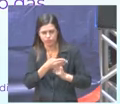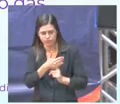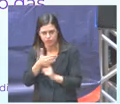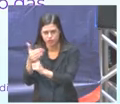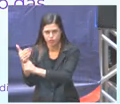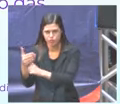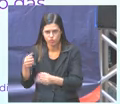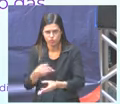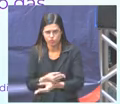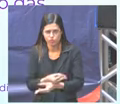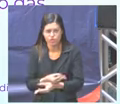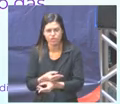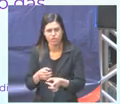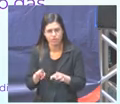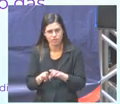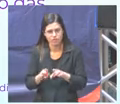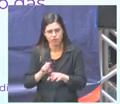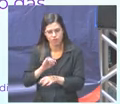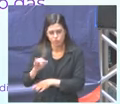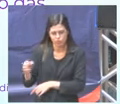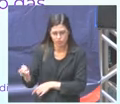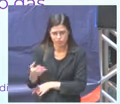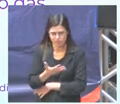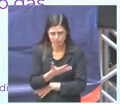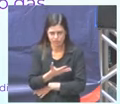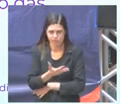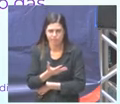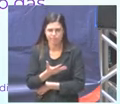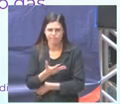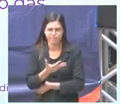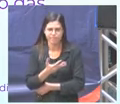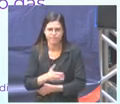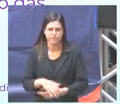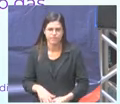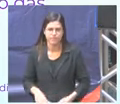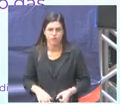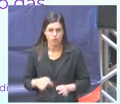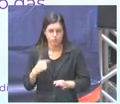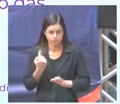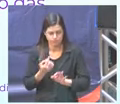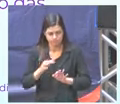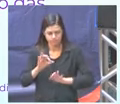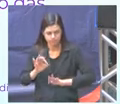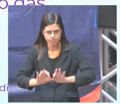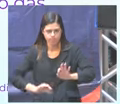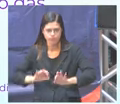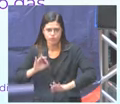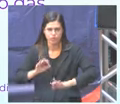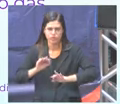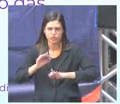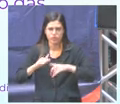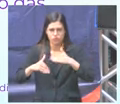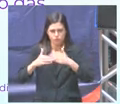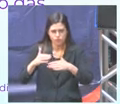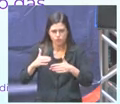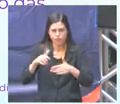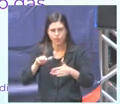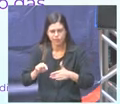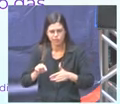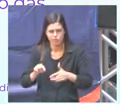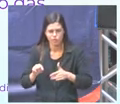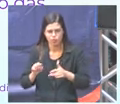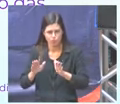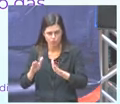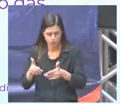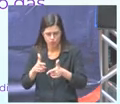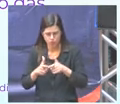e a inovação. E o que a gente montou, o que a gente construiu a partir dessa problemática